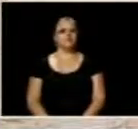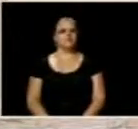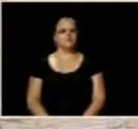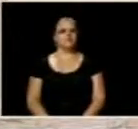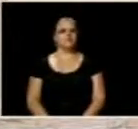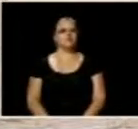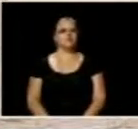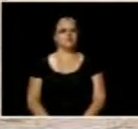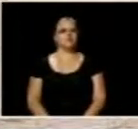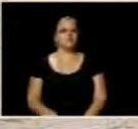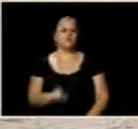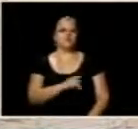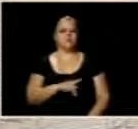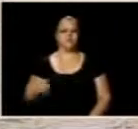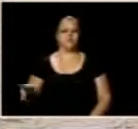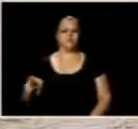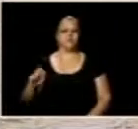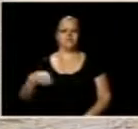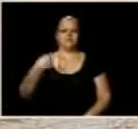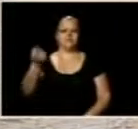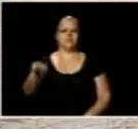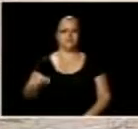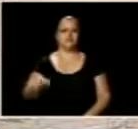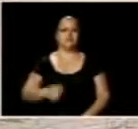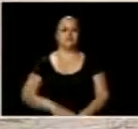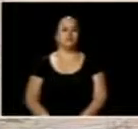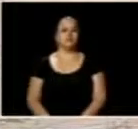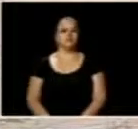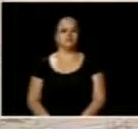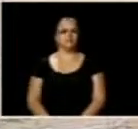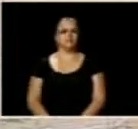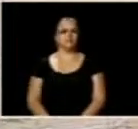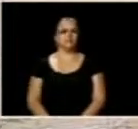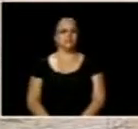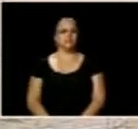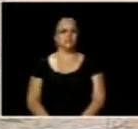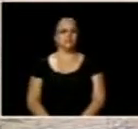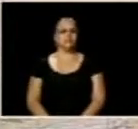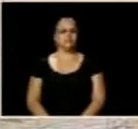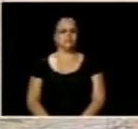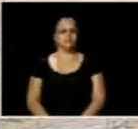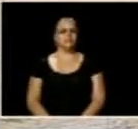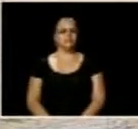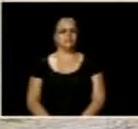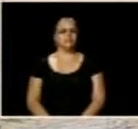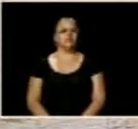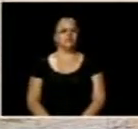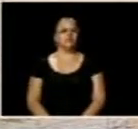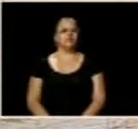recebi nada. Eu levantei essa lebre e nem sabia que tinha um... Quer dizer,